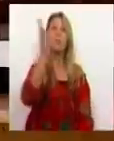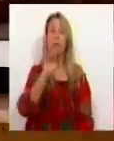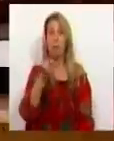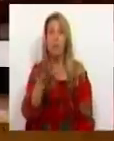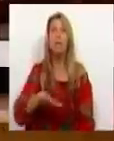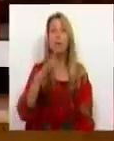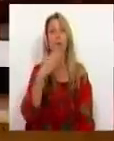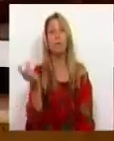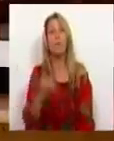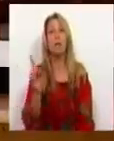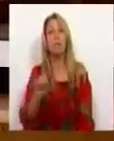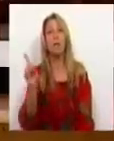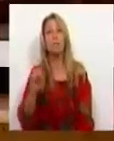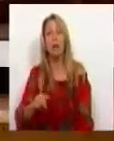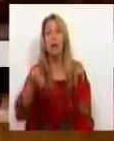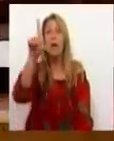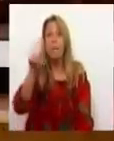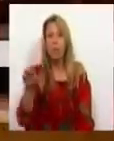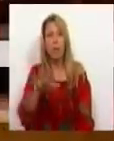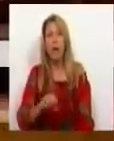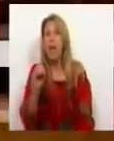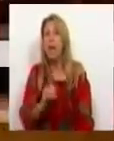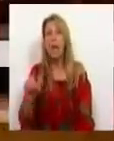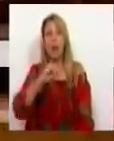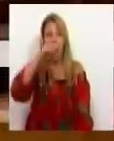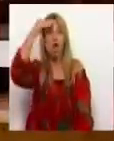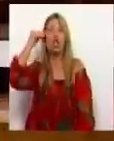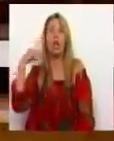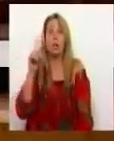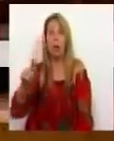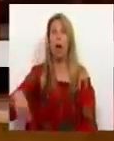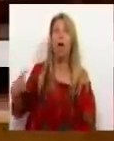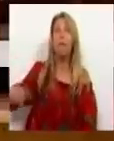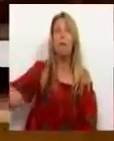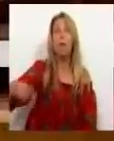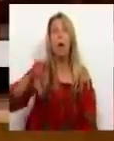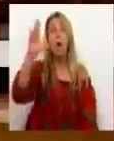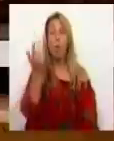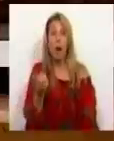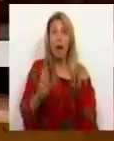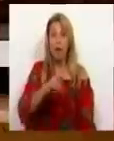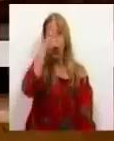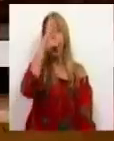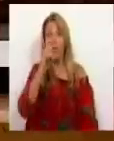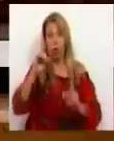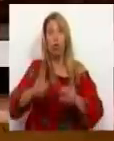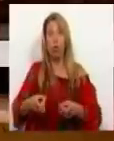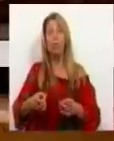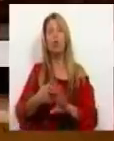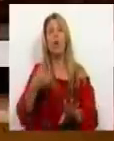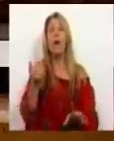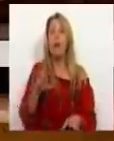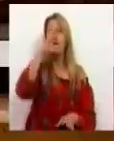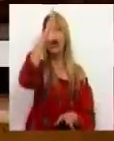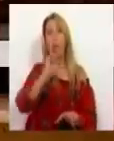recorrentes, certamente ninguém se esquece que estas se tornaram o pão nosso de cada dia quando o anterior governo decidiu não renovar os